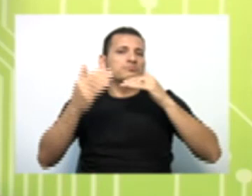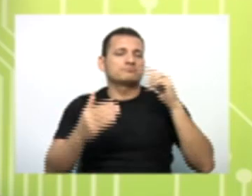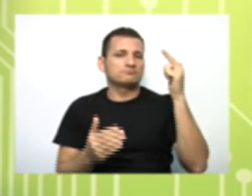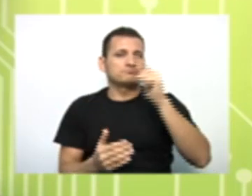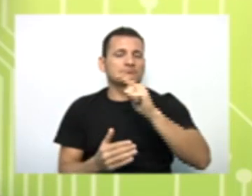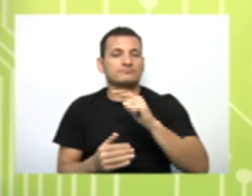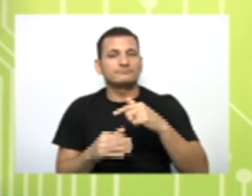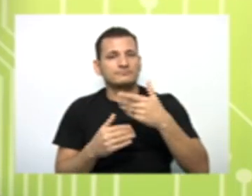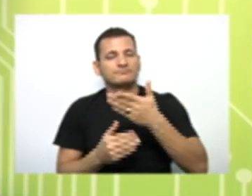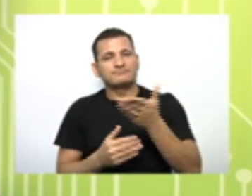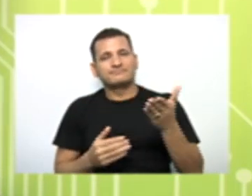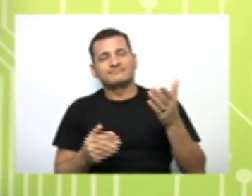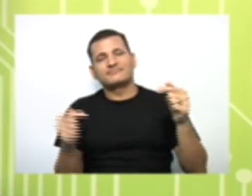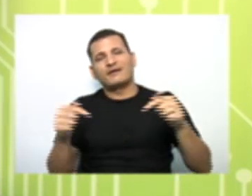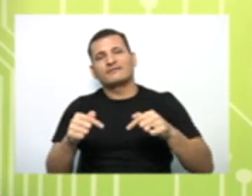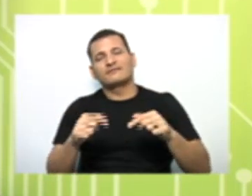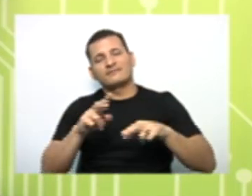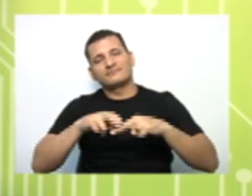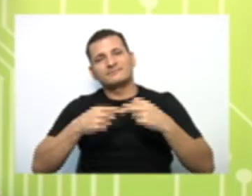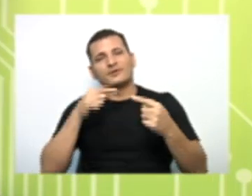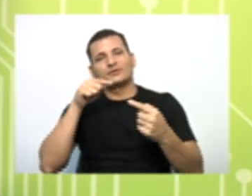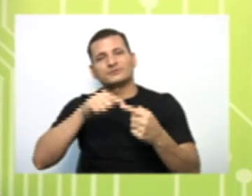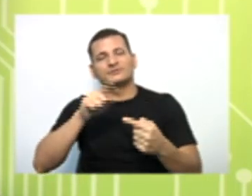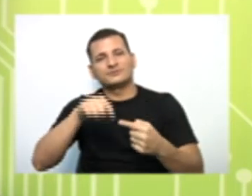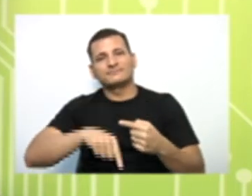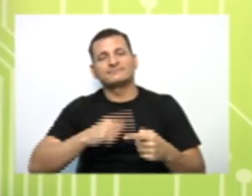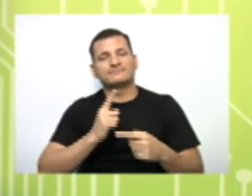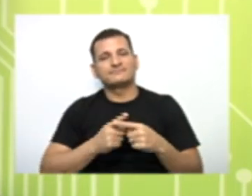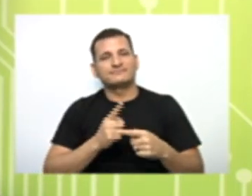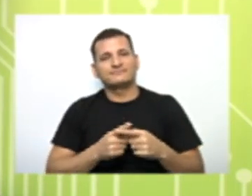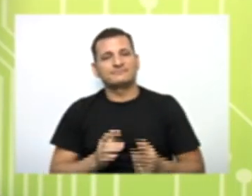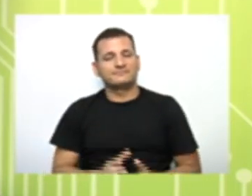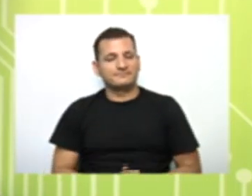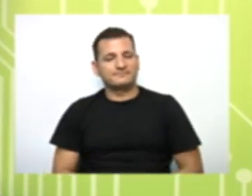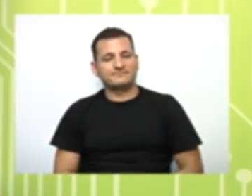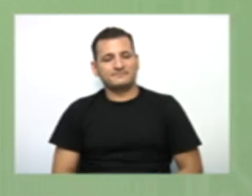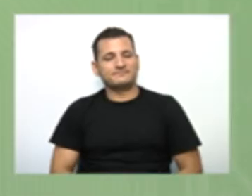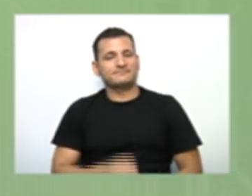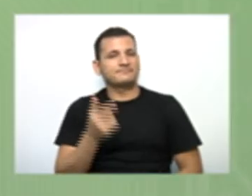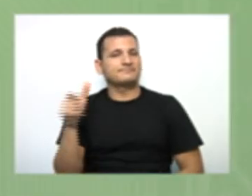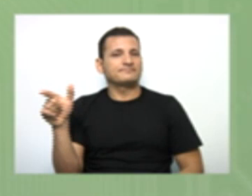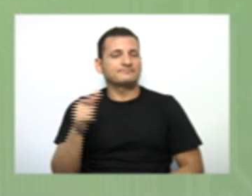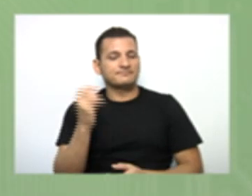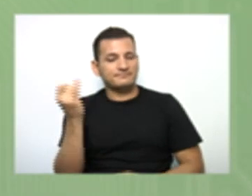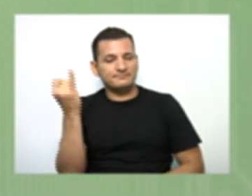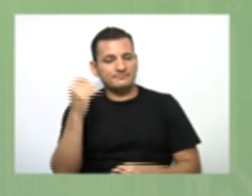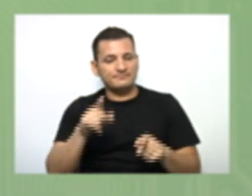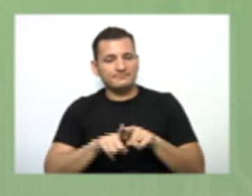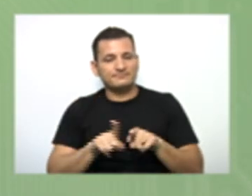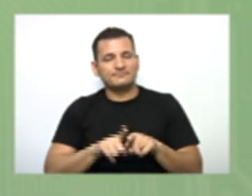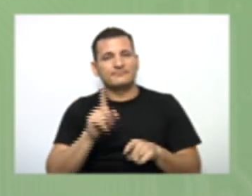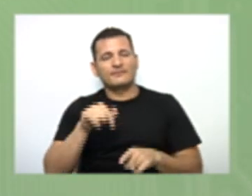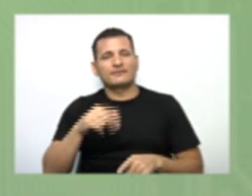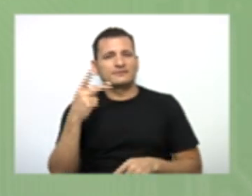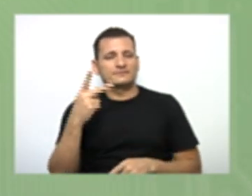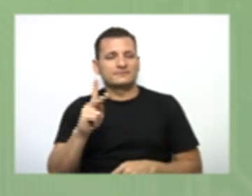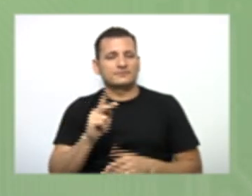E vocês estão aqui por causa disso. Outra coisa importante numa página web é o